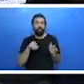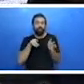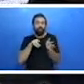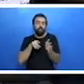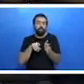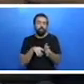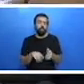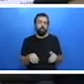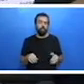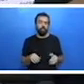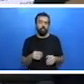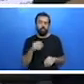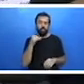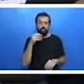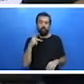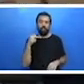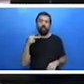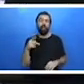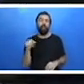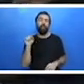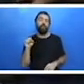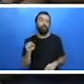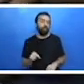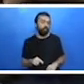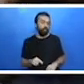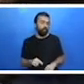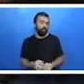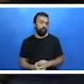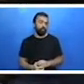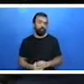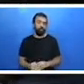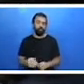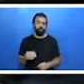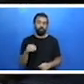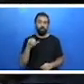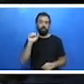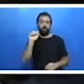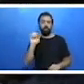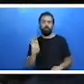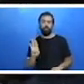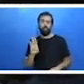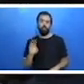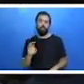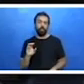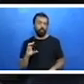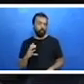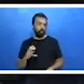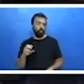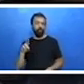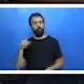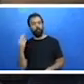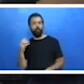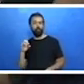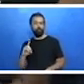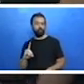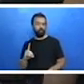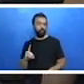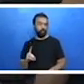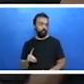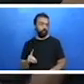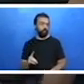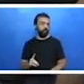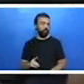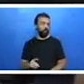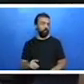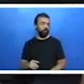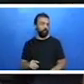e se desenvolveu no Nordeste do Brasil sem qualquer alteração. Foi trazido para o Nordeste, onde se desenvolveu e adquiriu